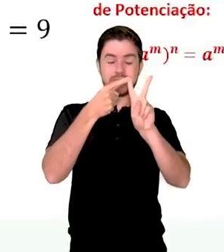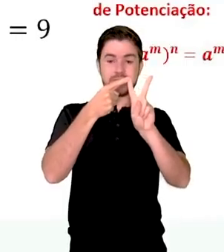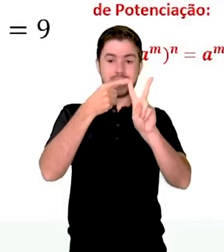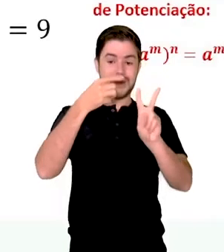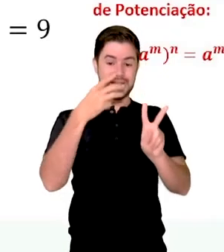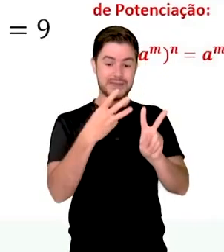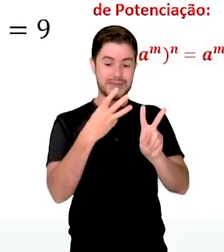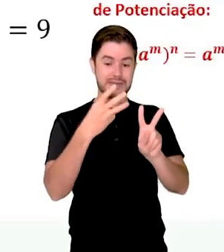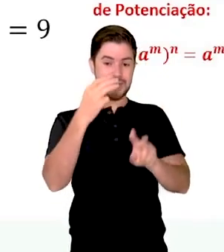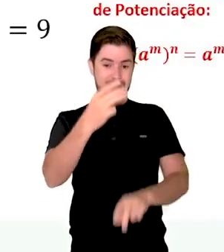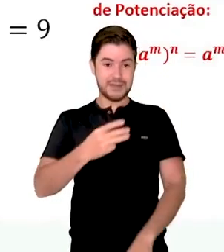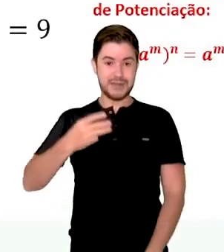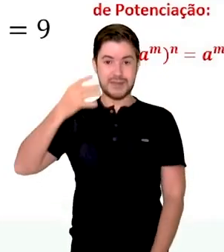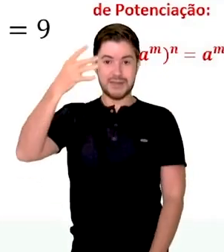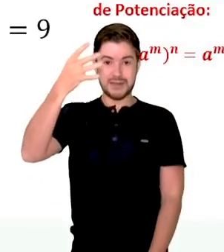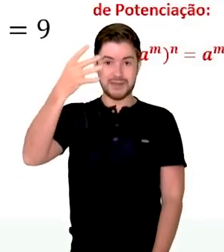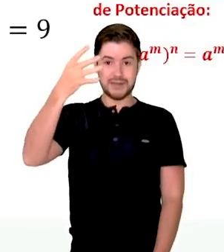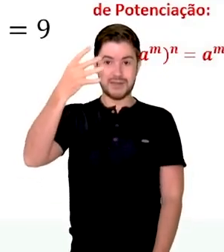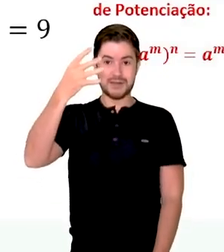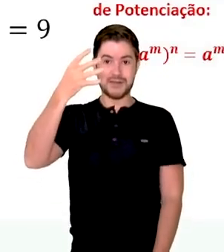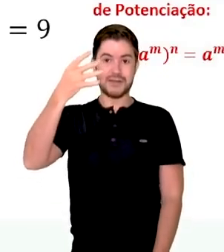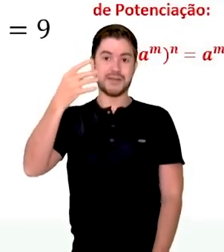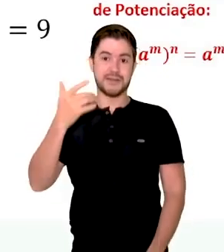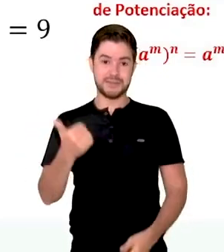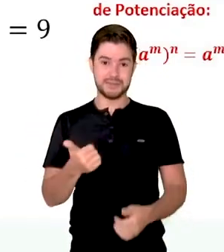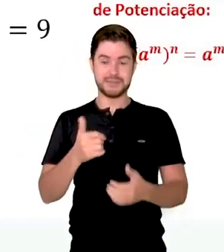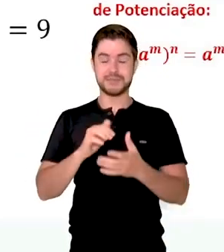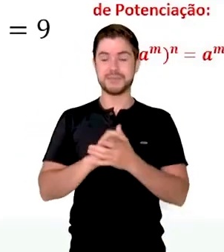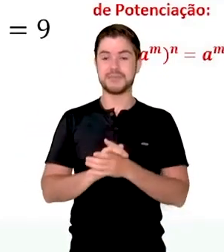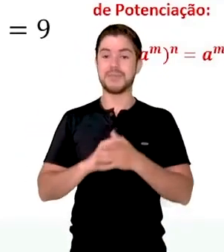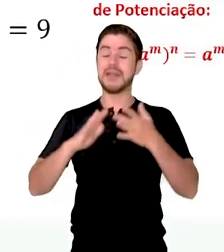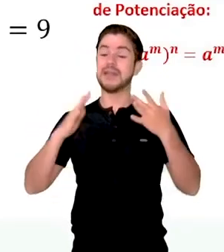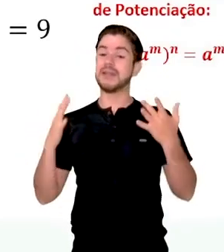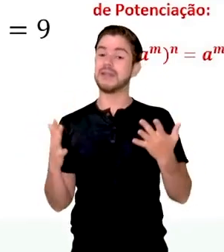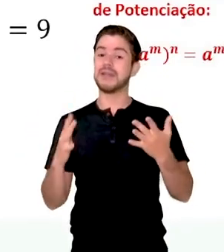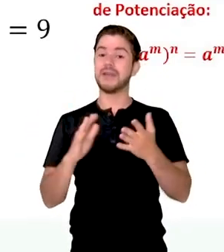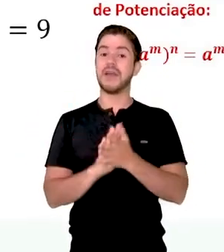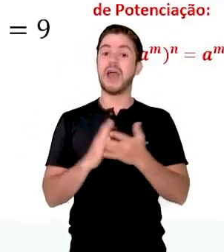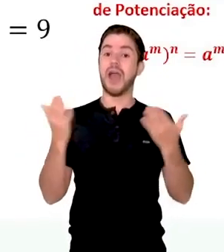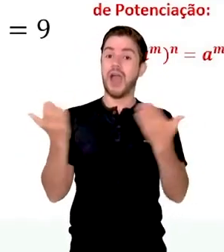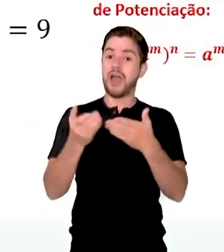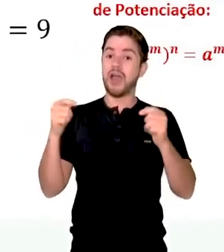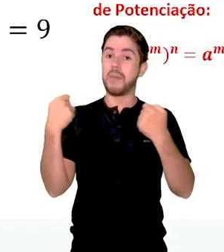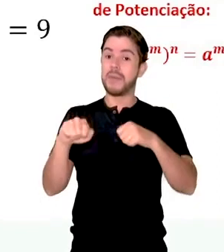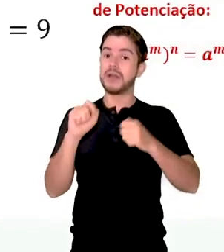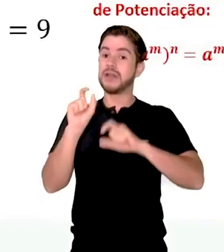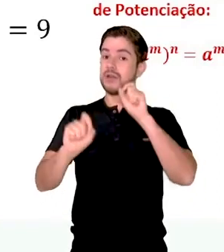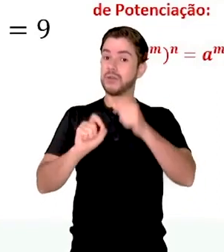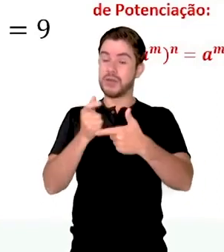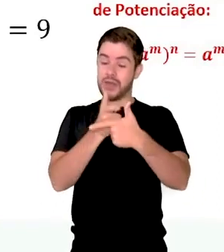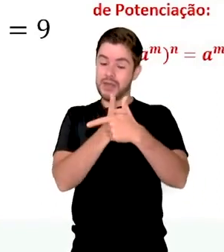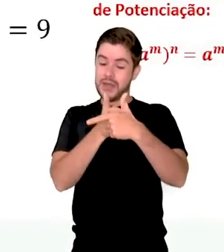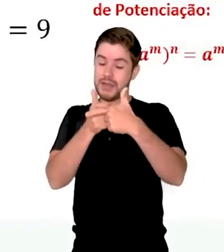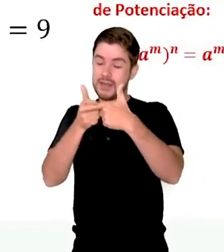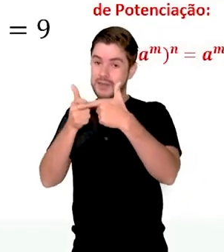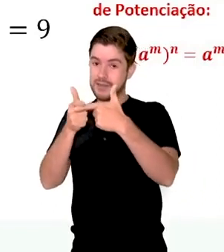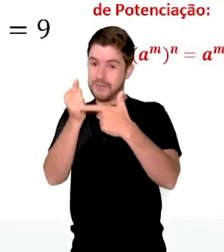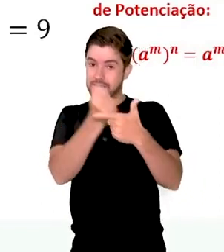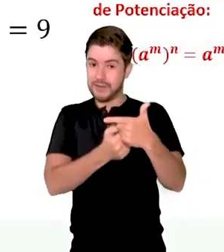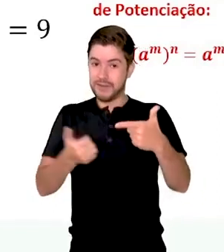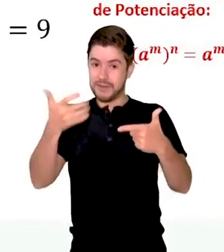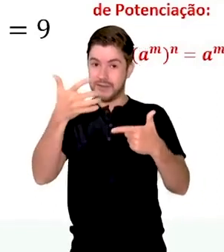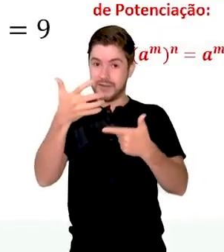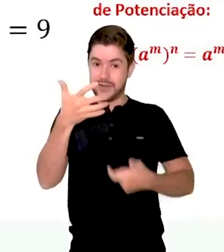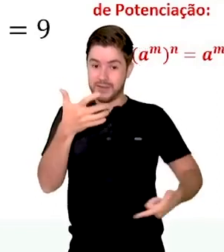3 elevado a quarta raiz quadrada disso então eu vou dividir o expoente